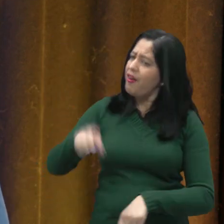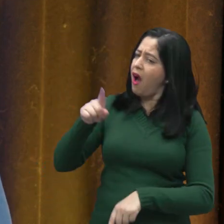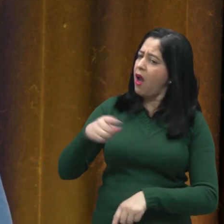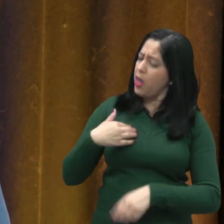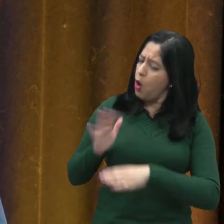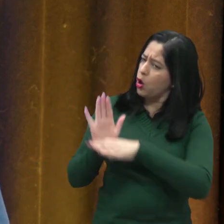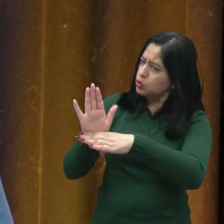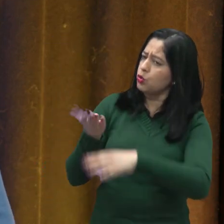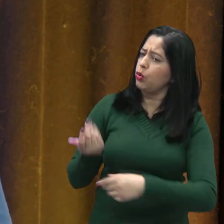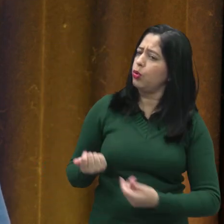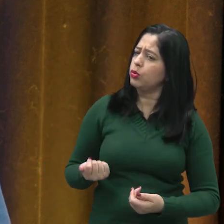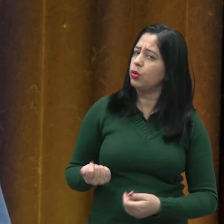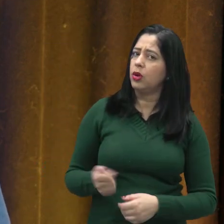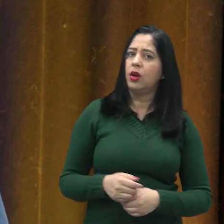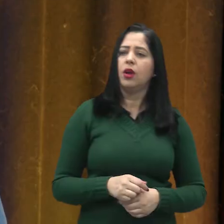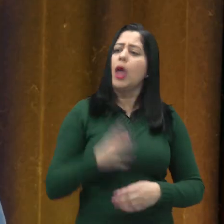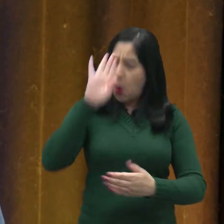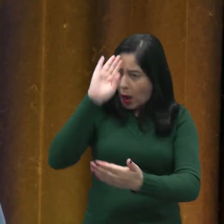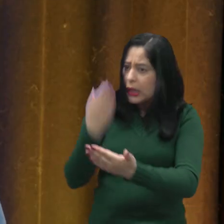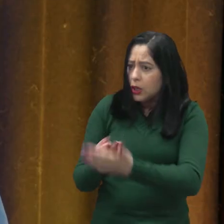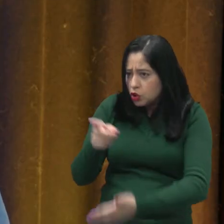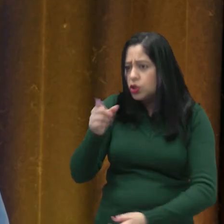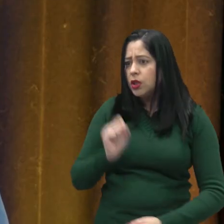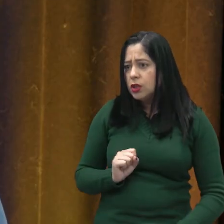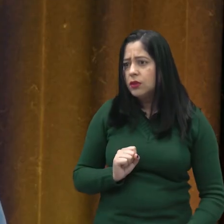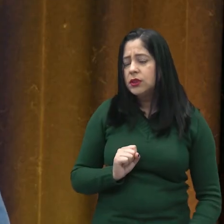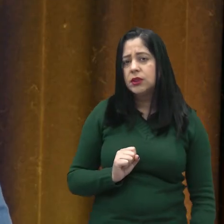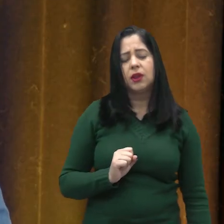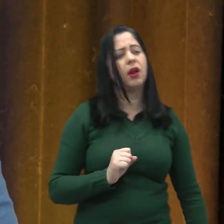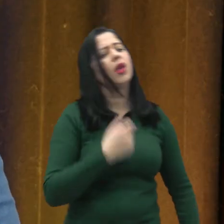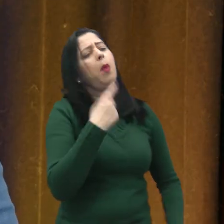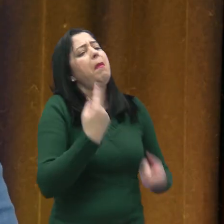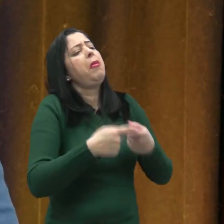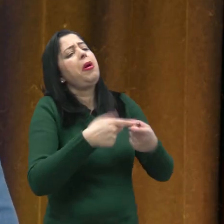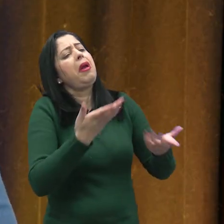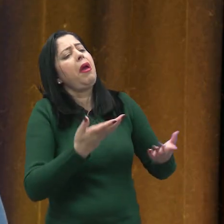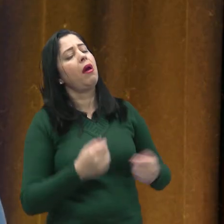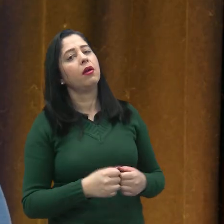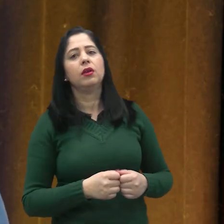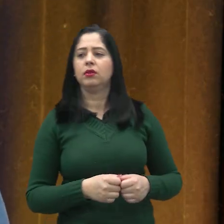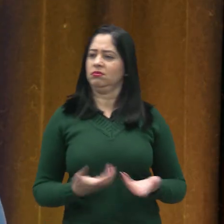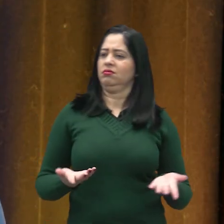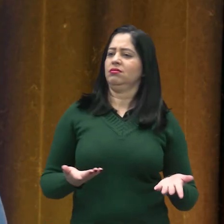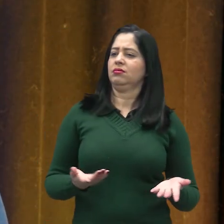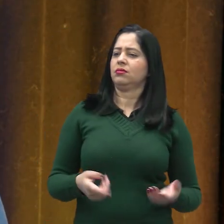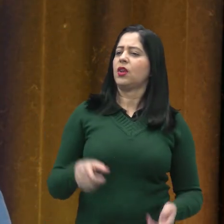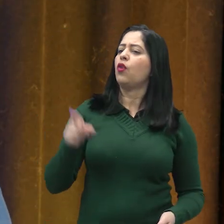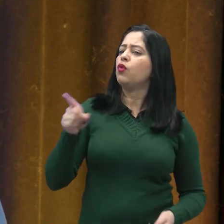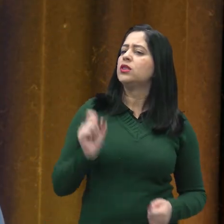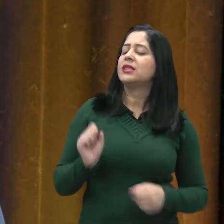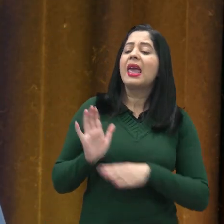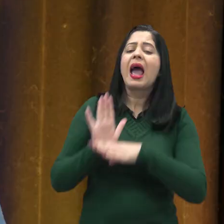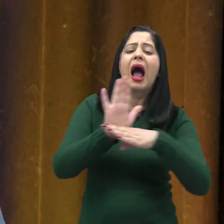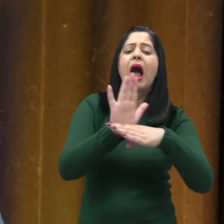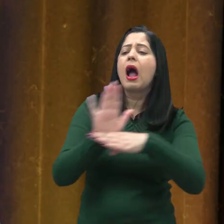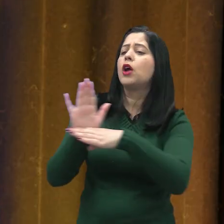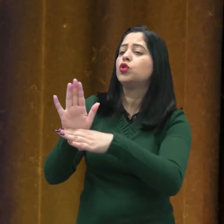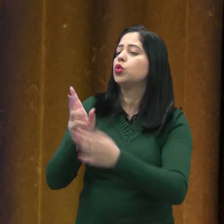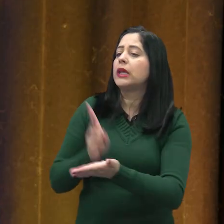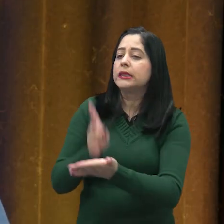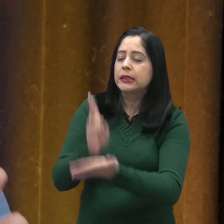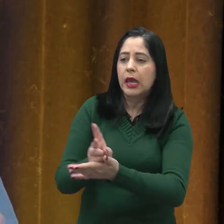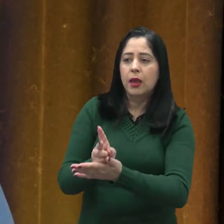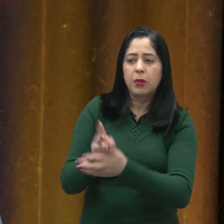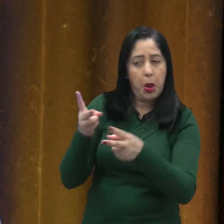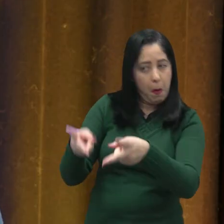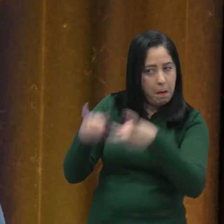vai que eu vou junto com você, meu filho, eu acredito em você. Por quê, pai? Ele falou: Marco, você ajuda muitas pessoas,